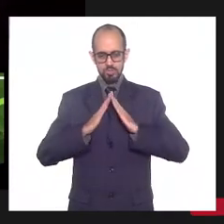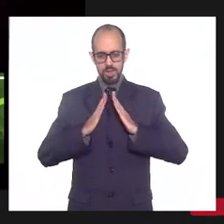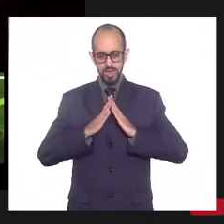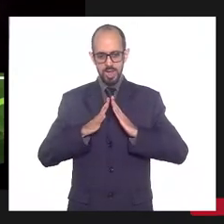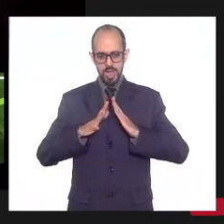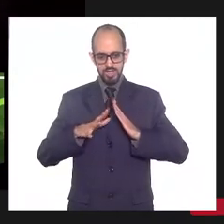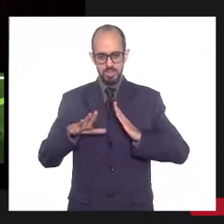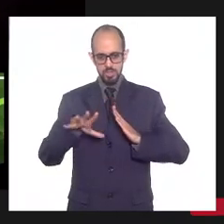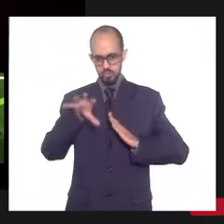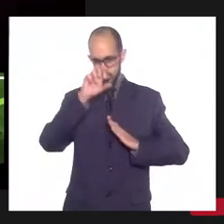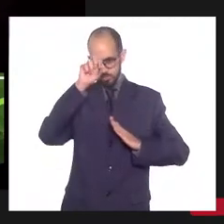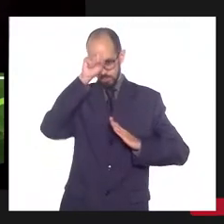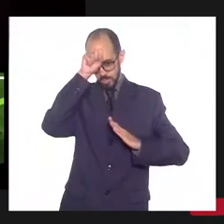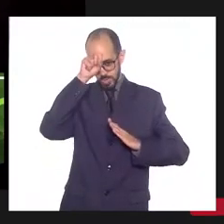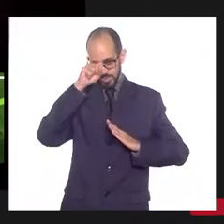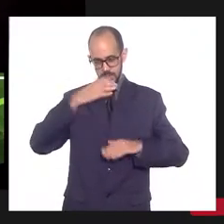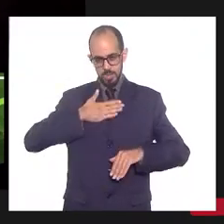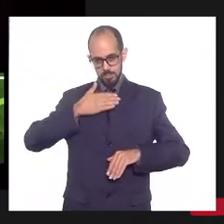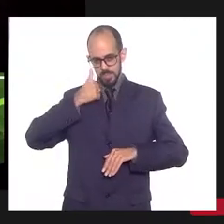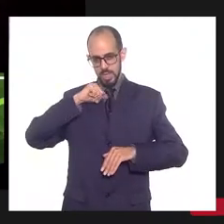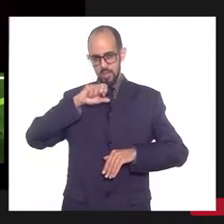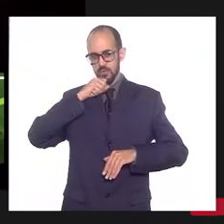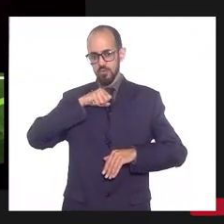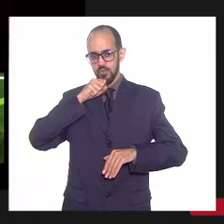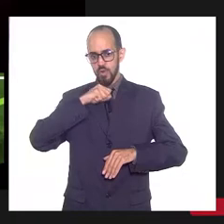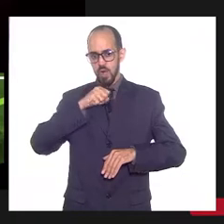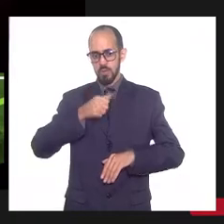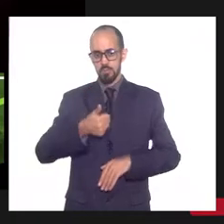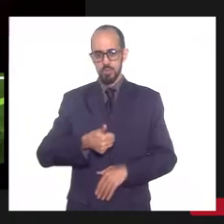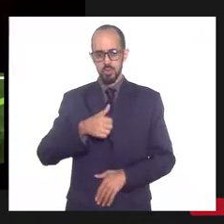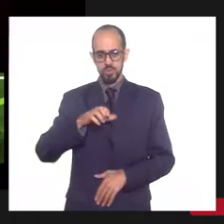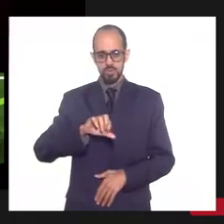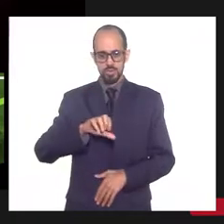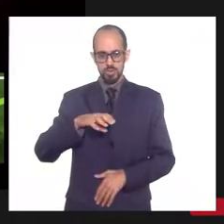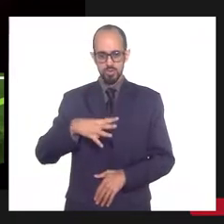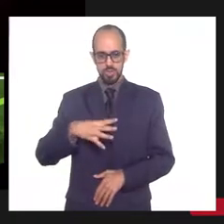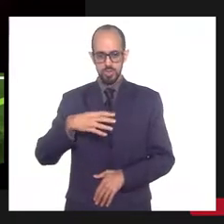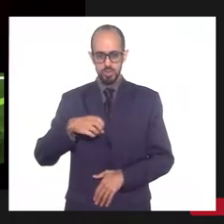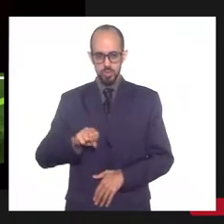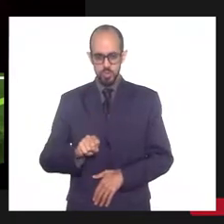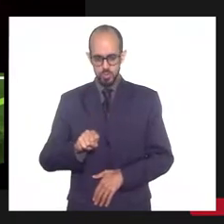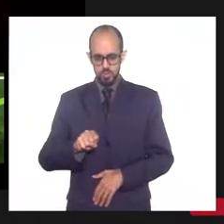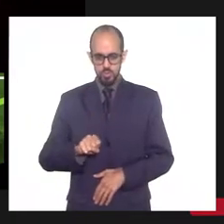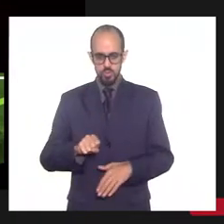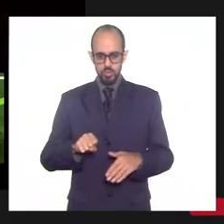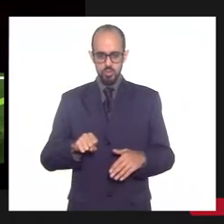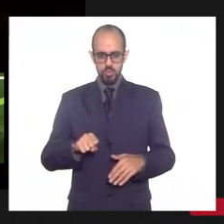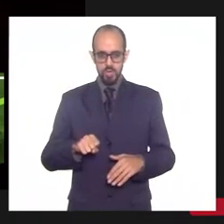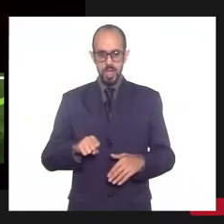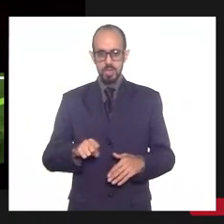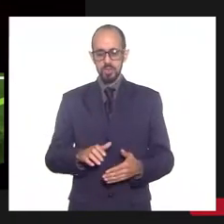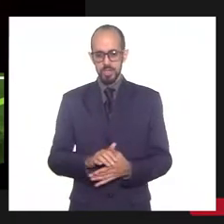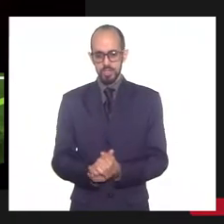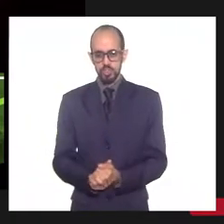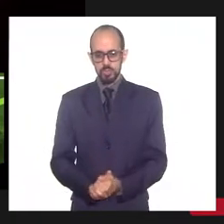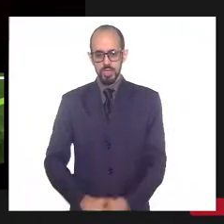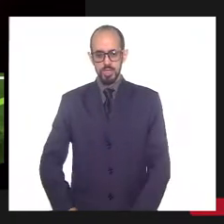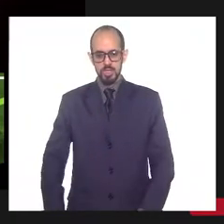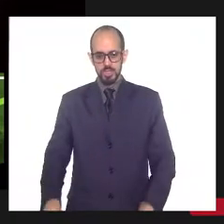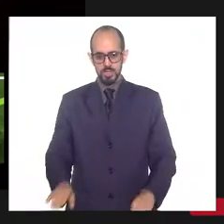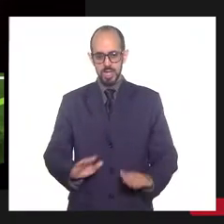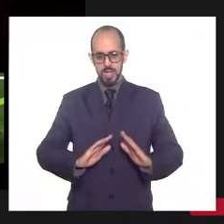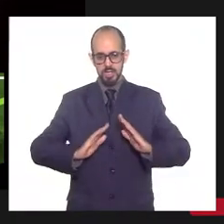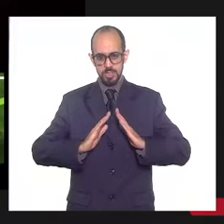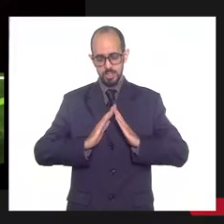e foi fundado pela minha avó e 1948 e do qual hoje eu sou dirigentes O que